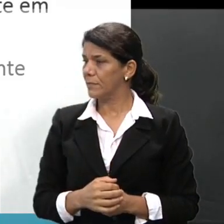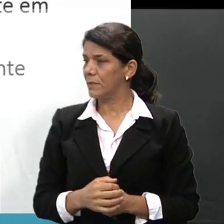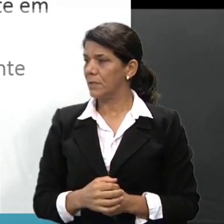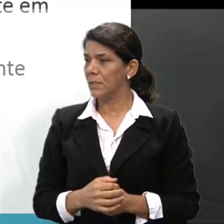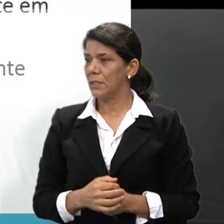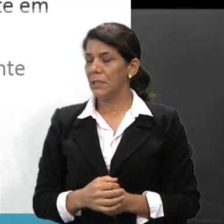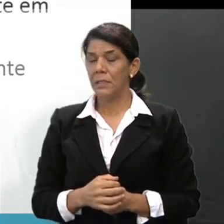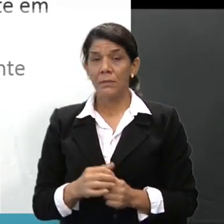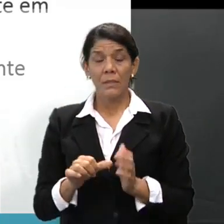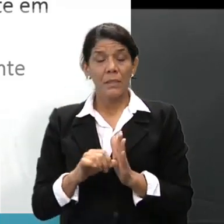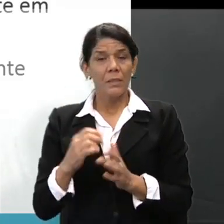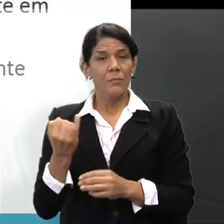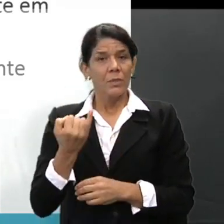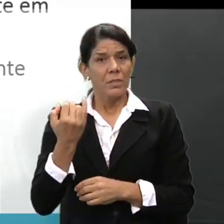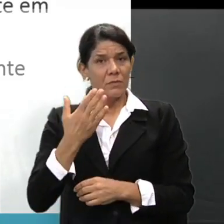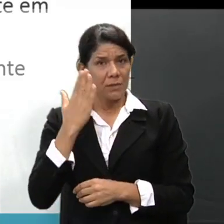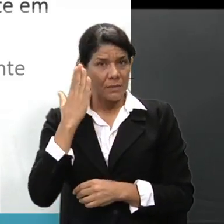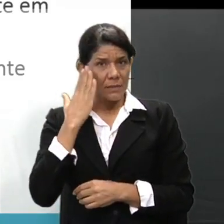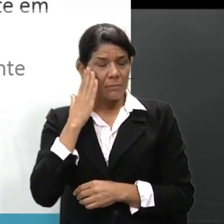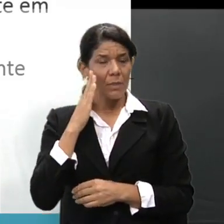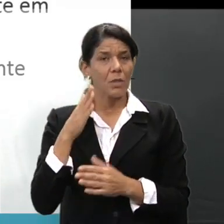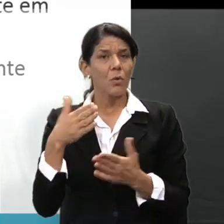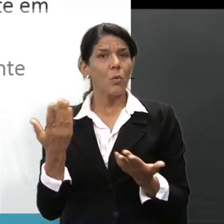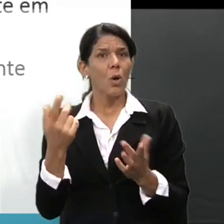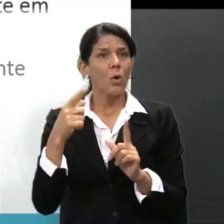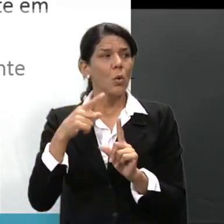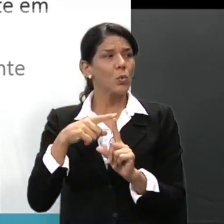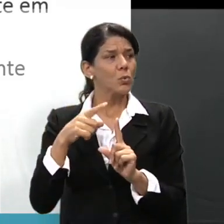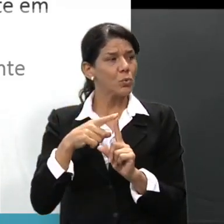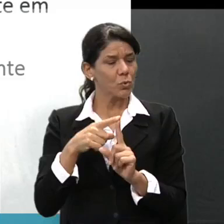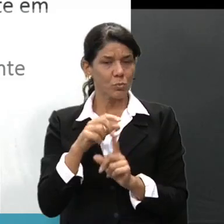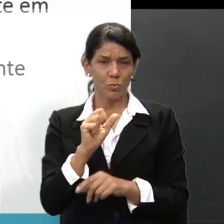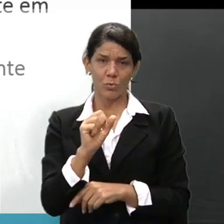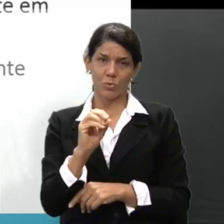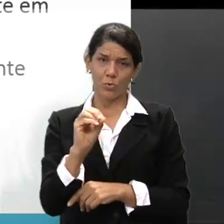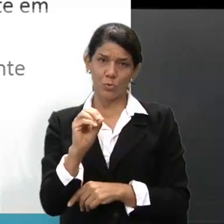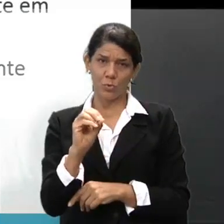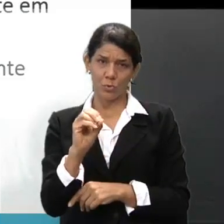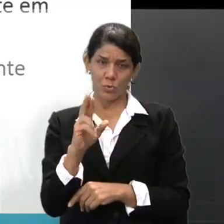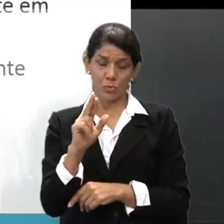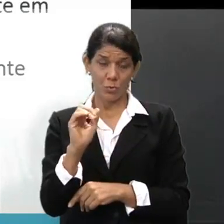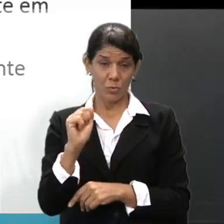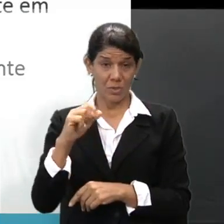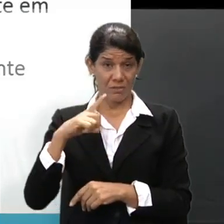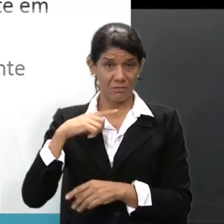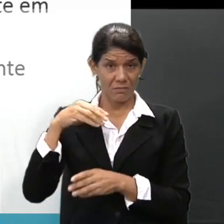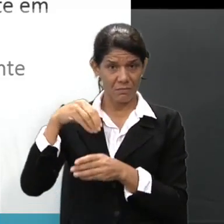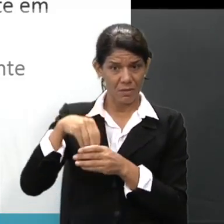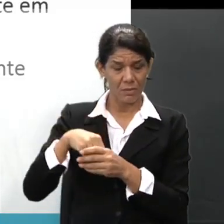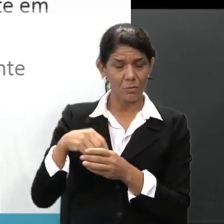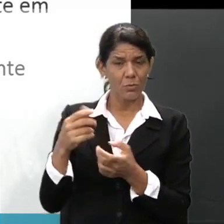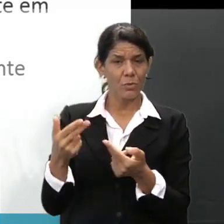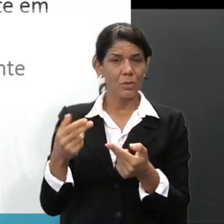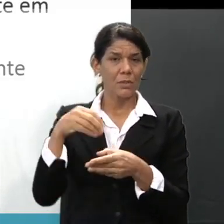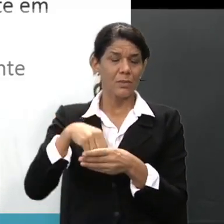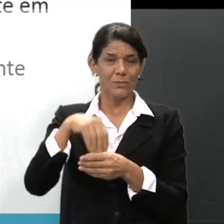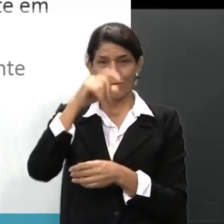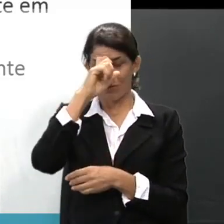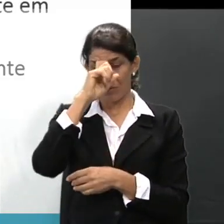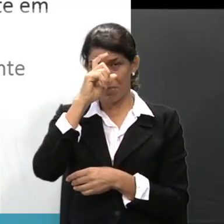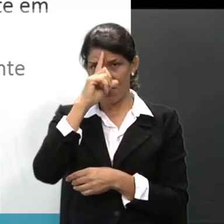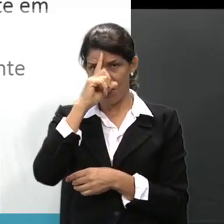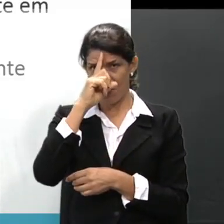Primeiro, aluno, é importante saber quais os tipos de soro que nós temos disponíveis nos